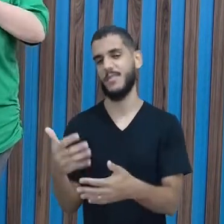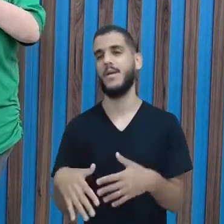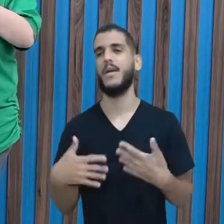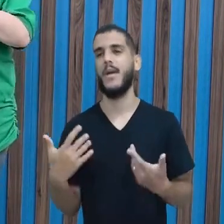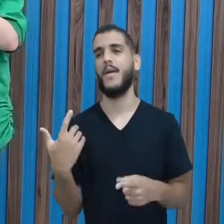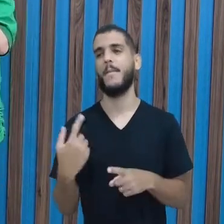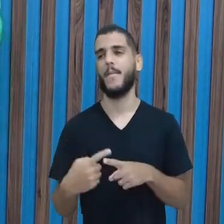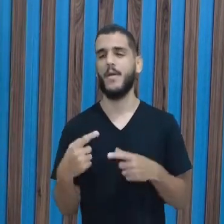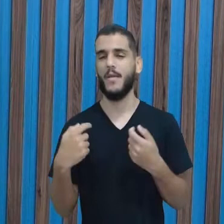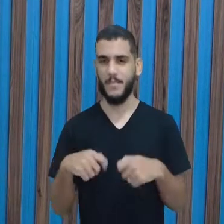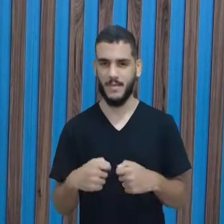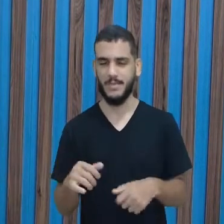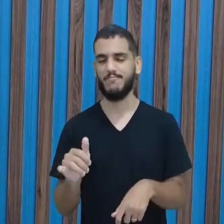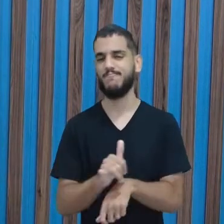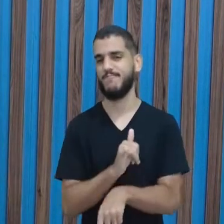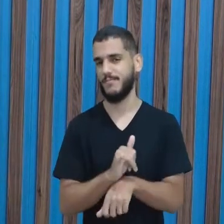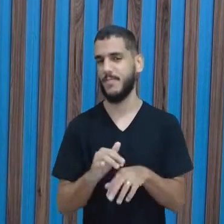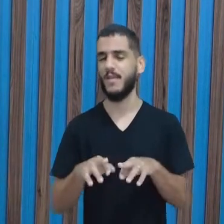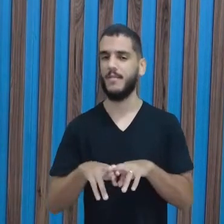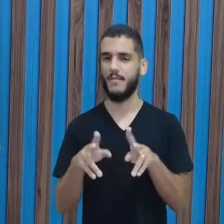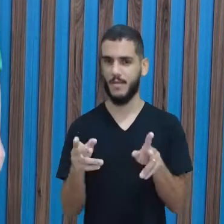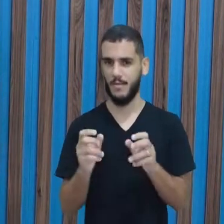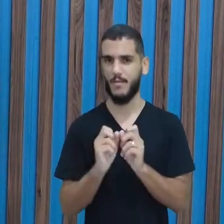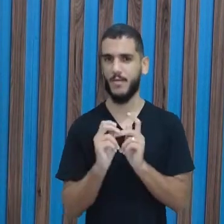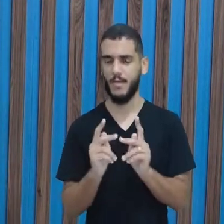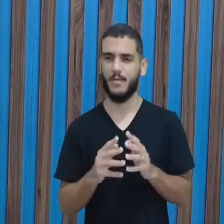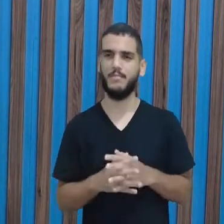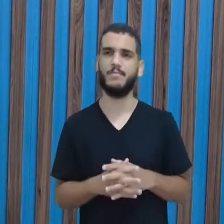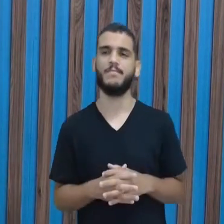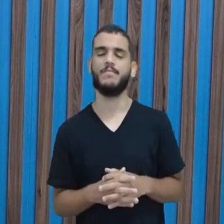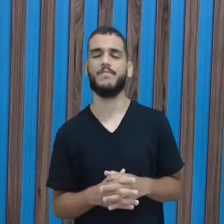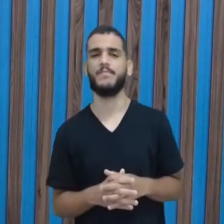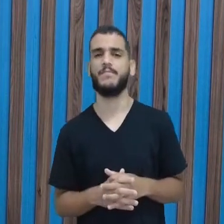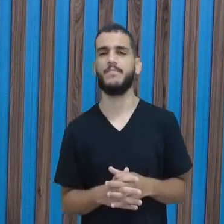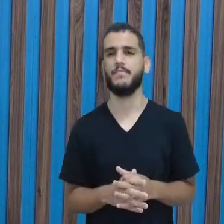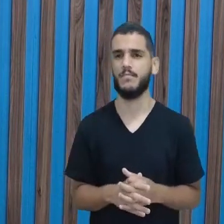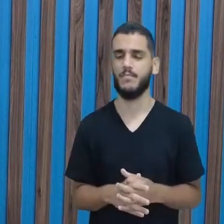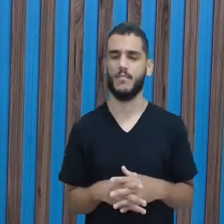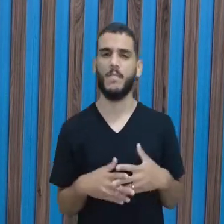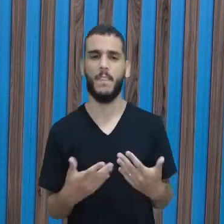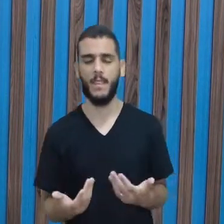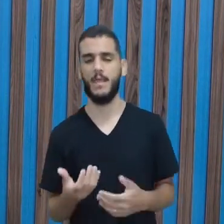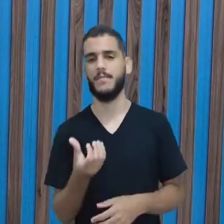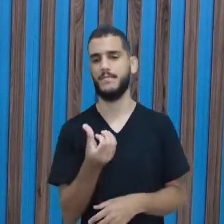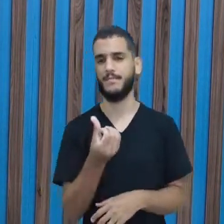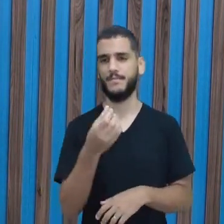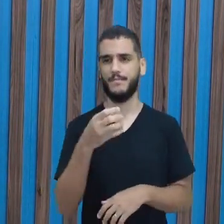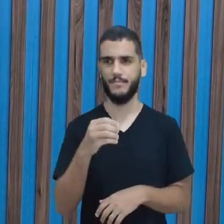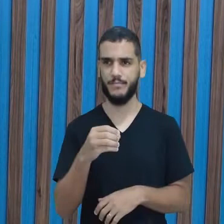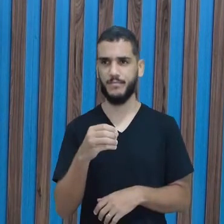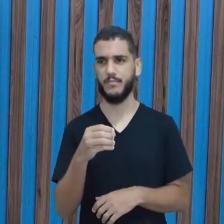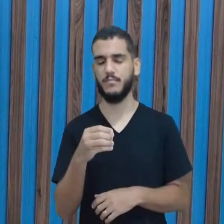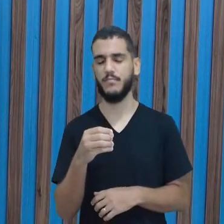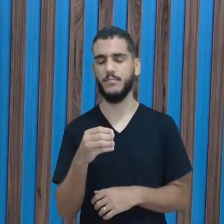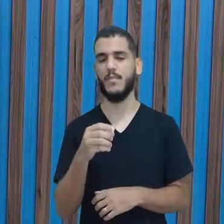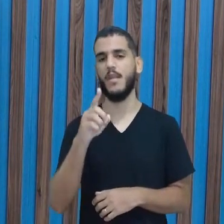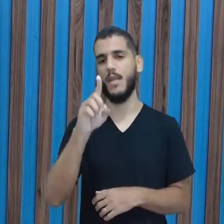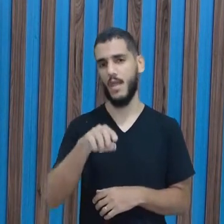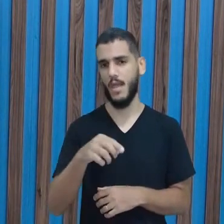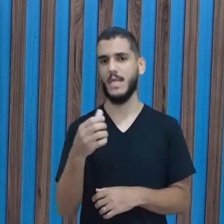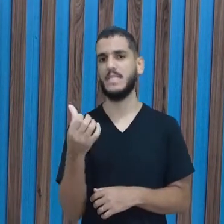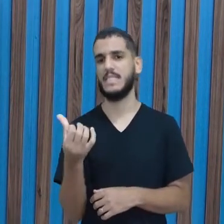você teria que fazer de uma maneira diferente, tá? Então, 60 vai dar